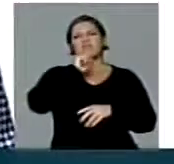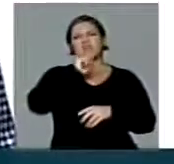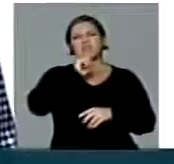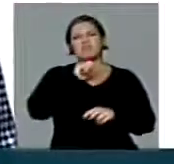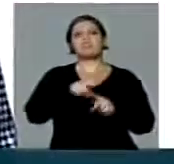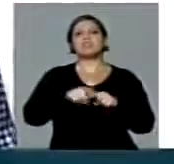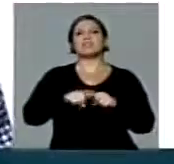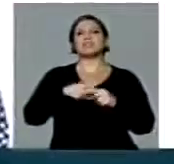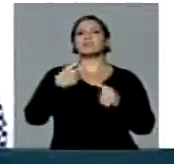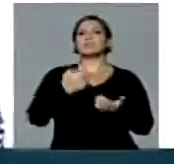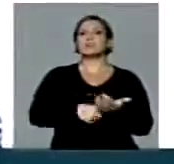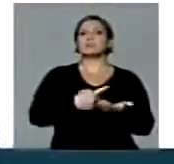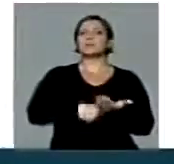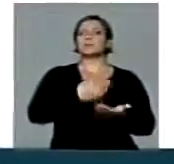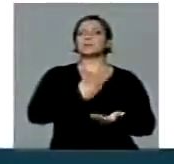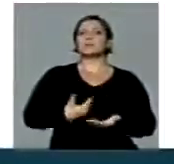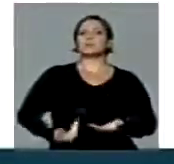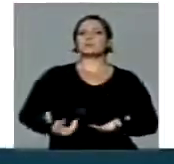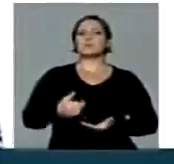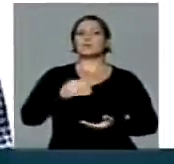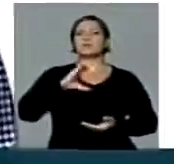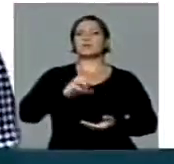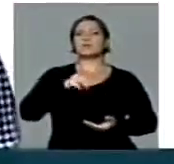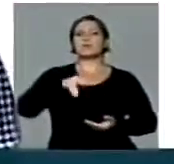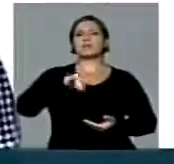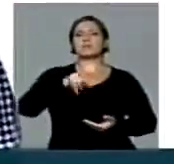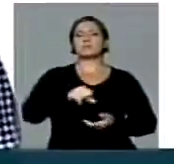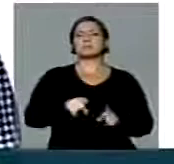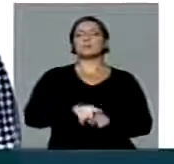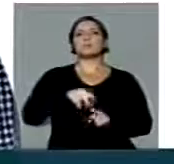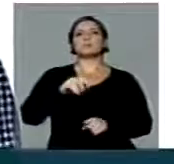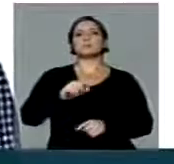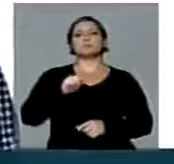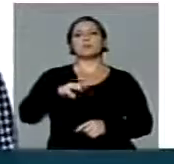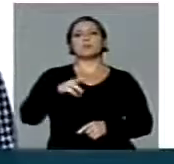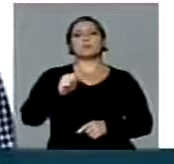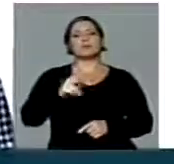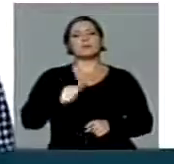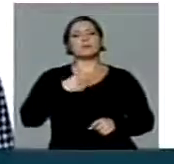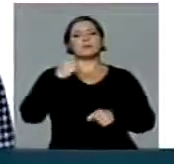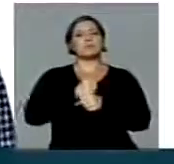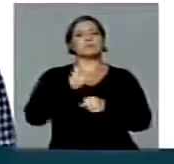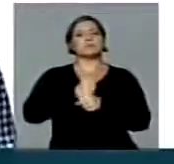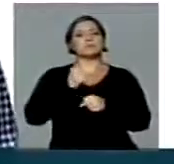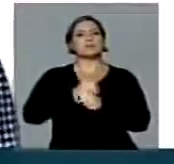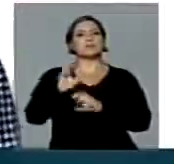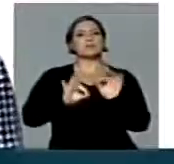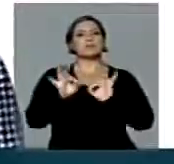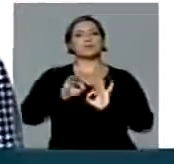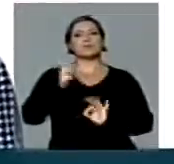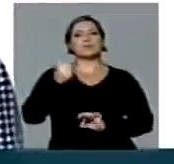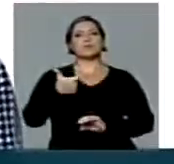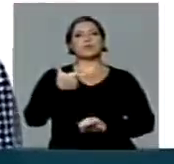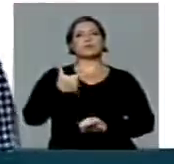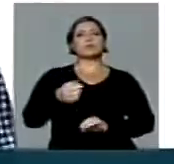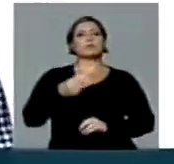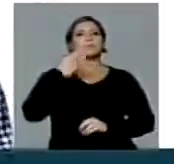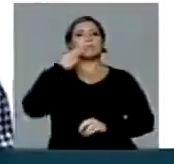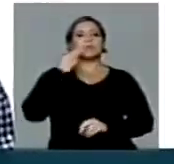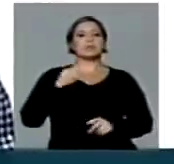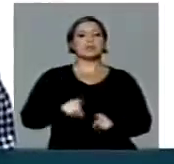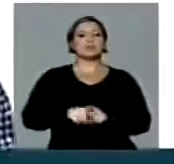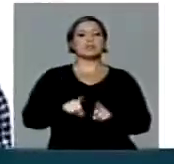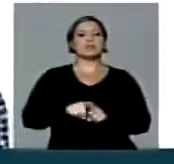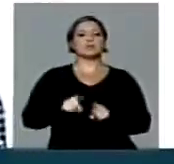do governador Camilo, o governo do Amapá, reformou-o investindo 12 milhões, 4 vezes menos do que